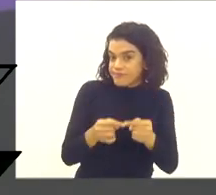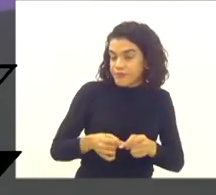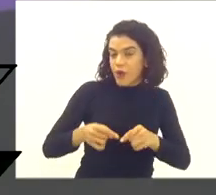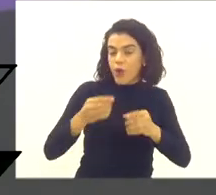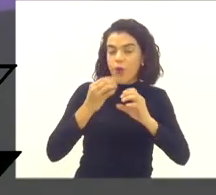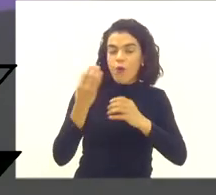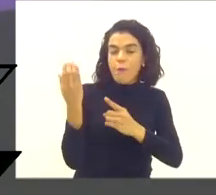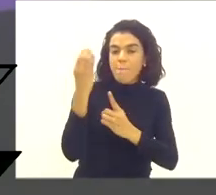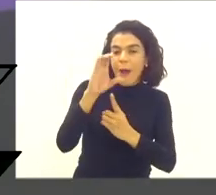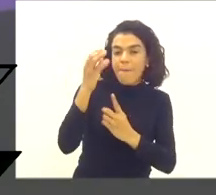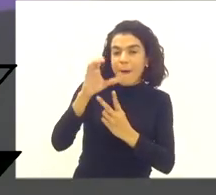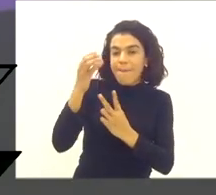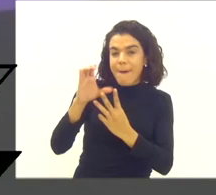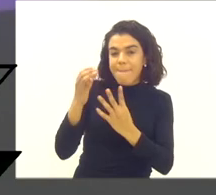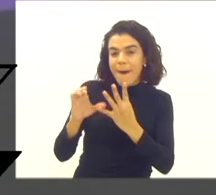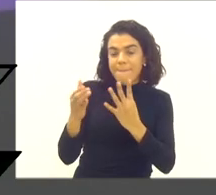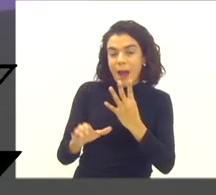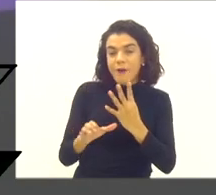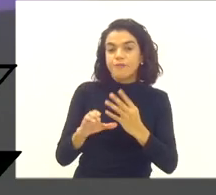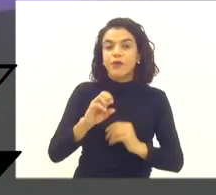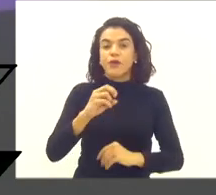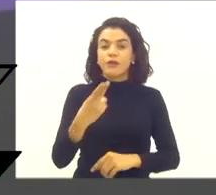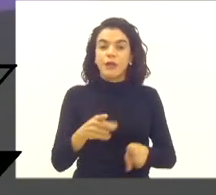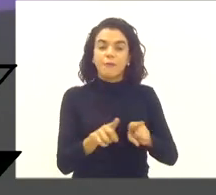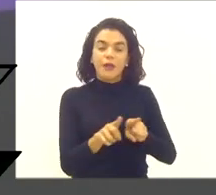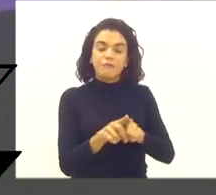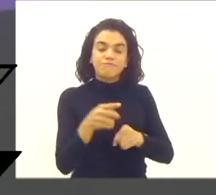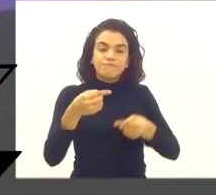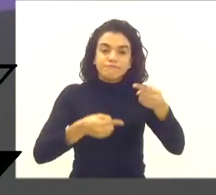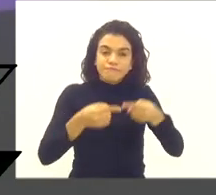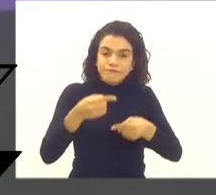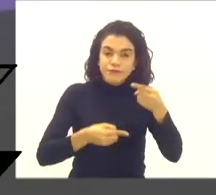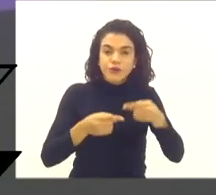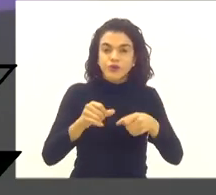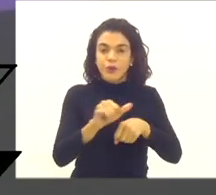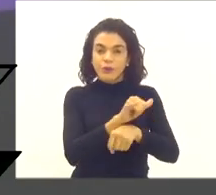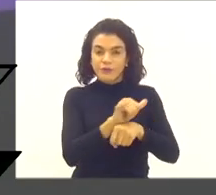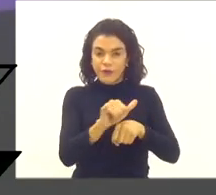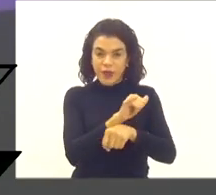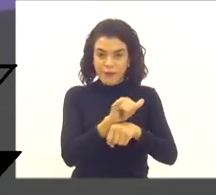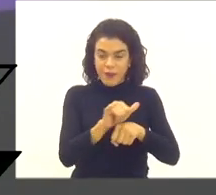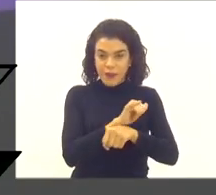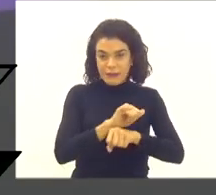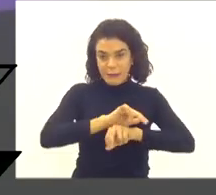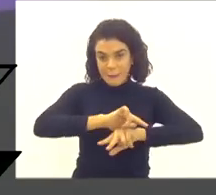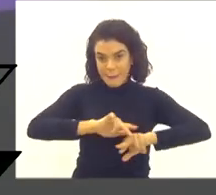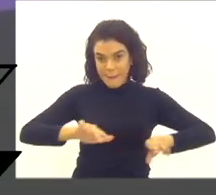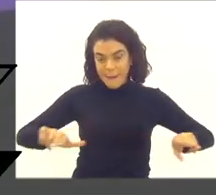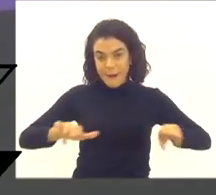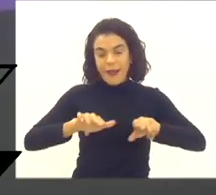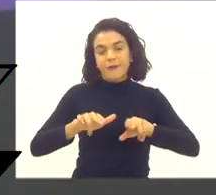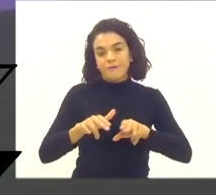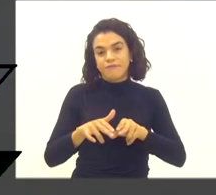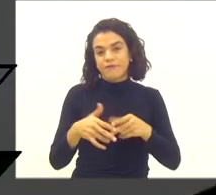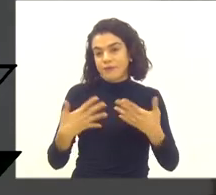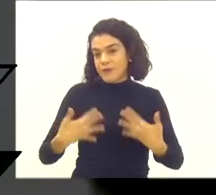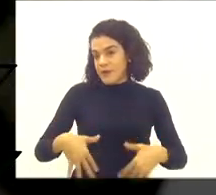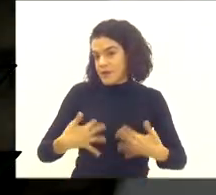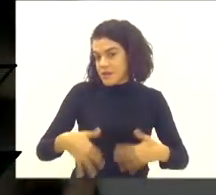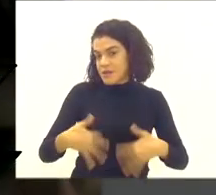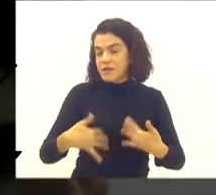sociais discussão sobre ferramentas era momentos também que a discussão sobre ferramentas disparem massa tavam muito